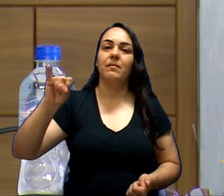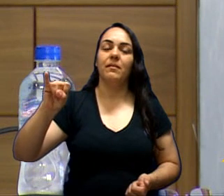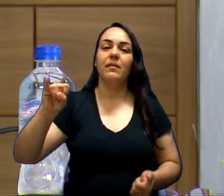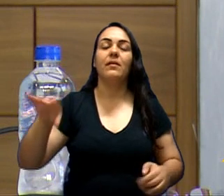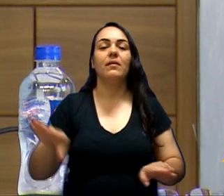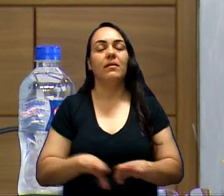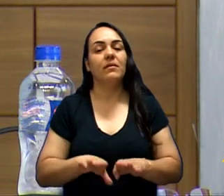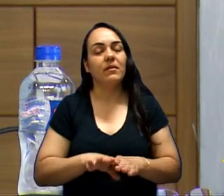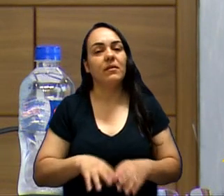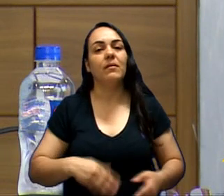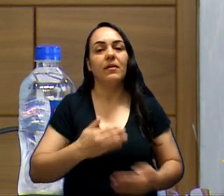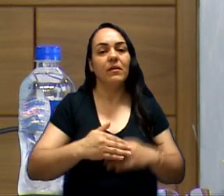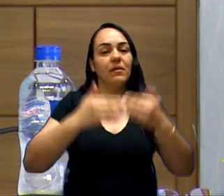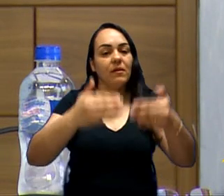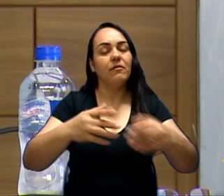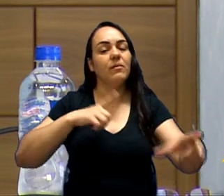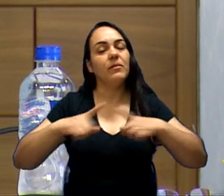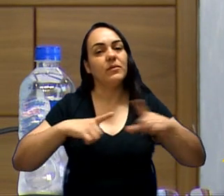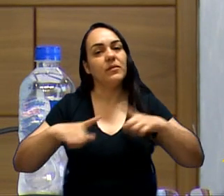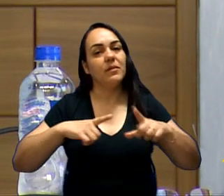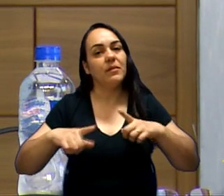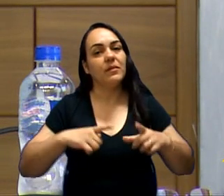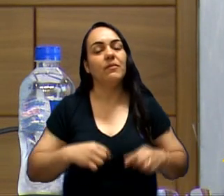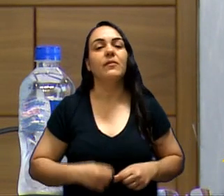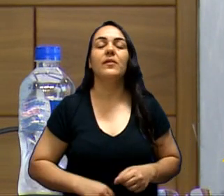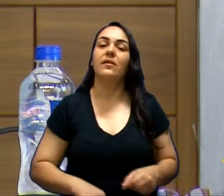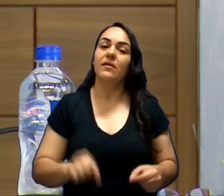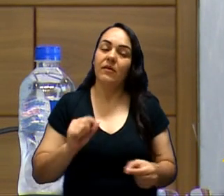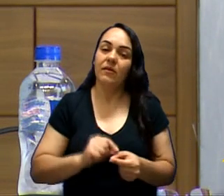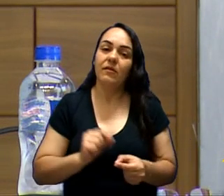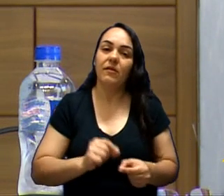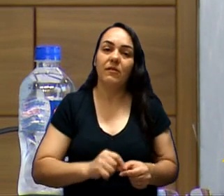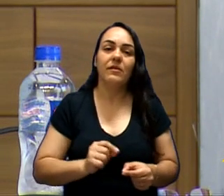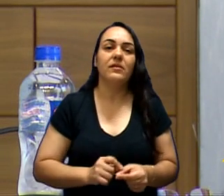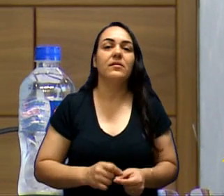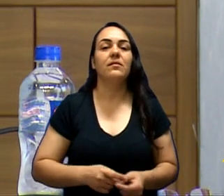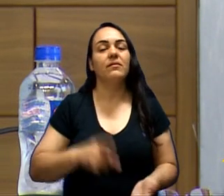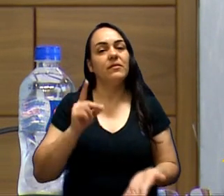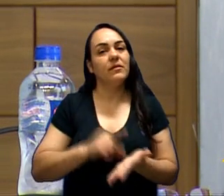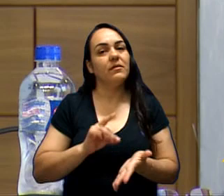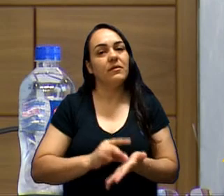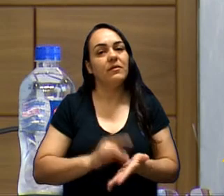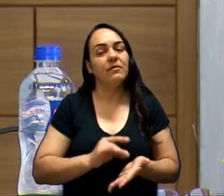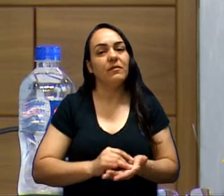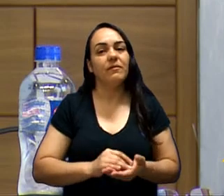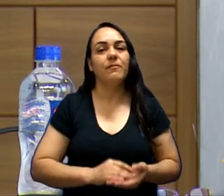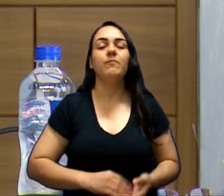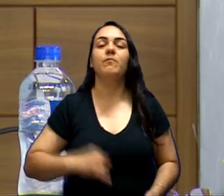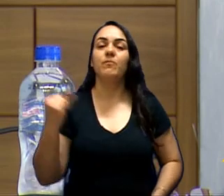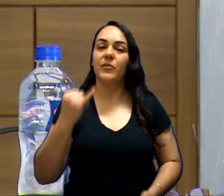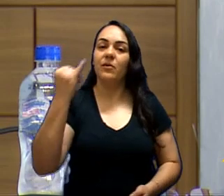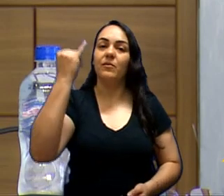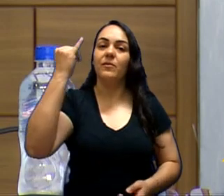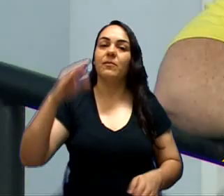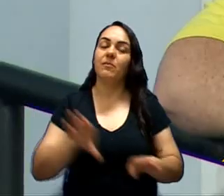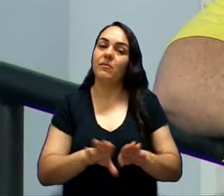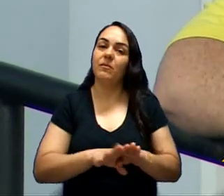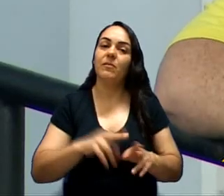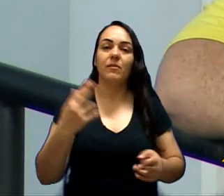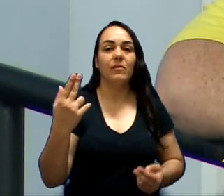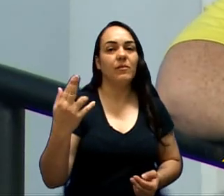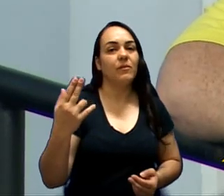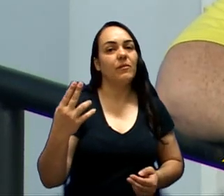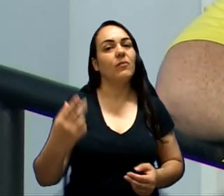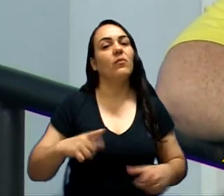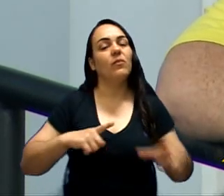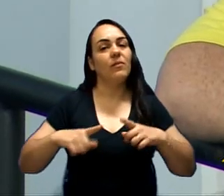Esportes, está levando o trabalho... no mesmo nível de Simei Lamarca.